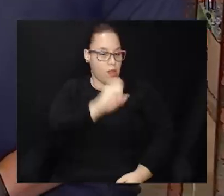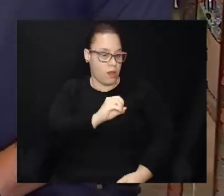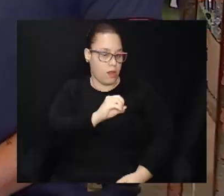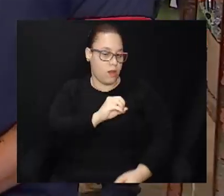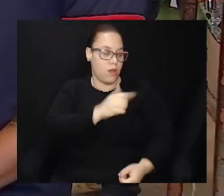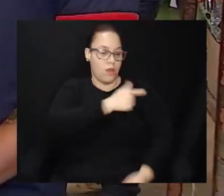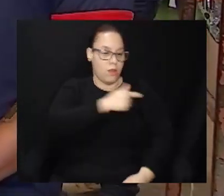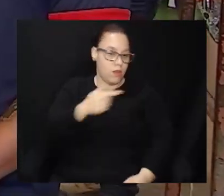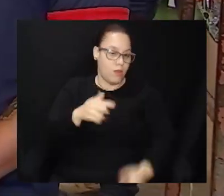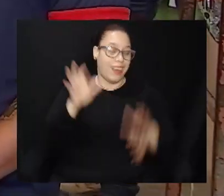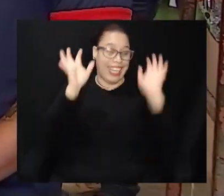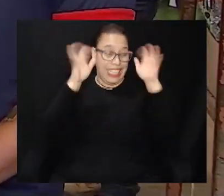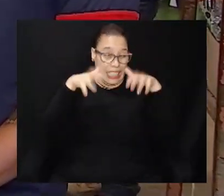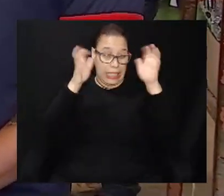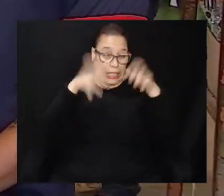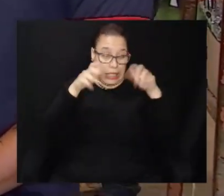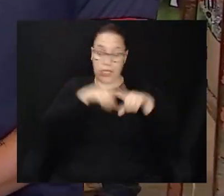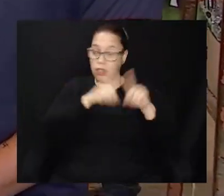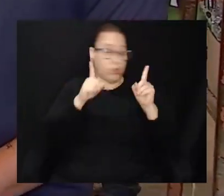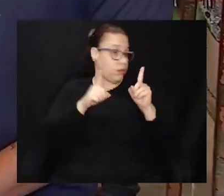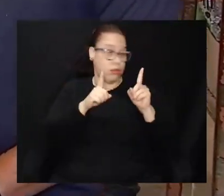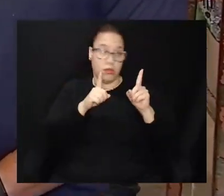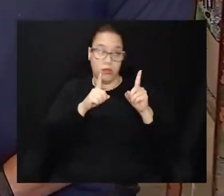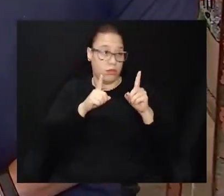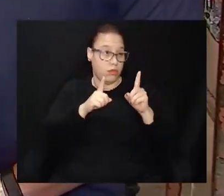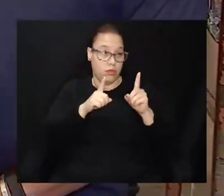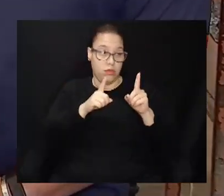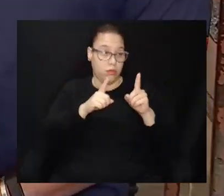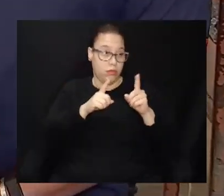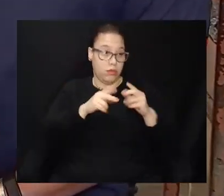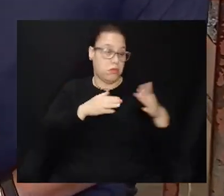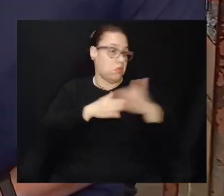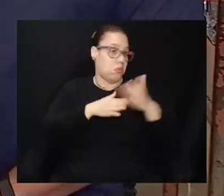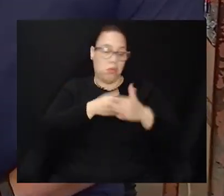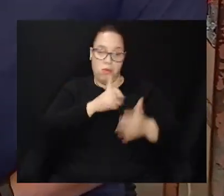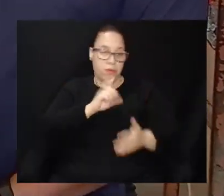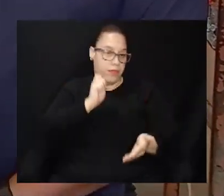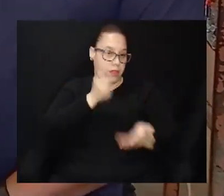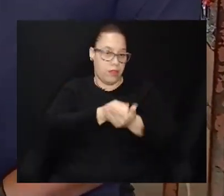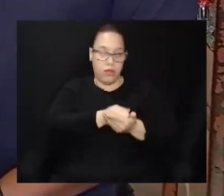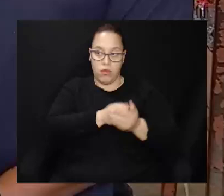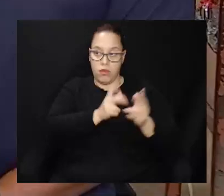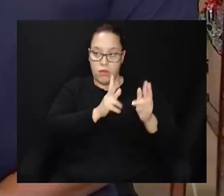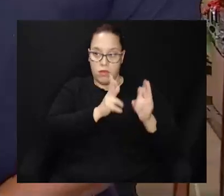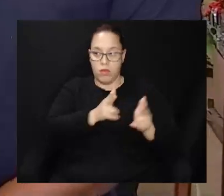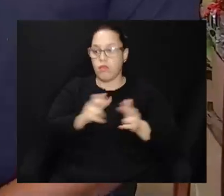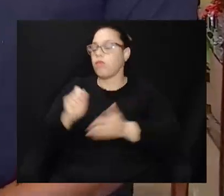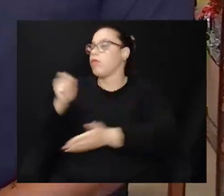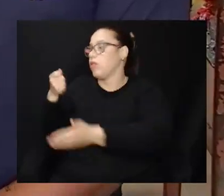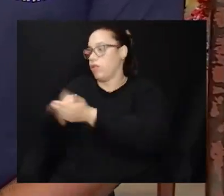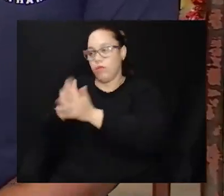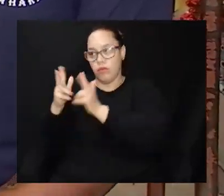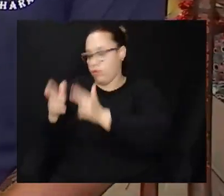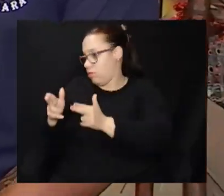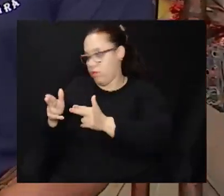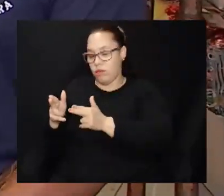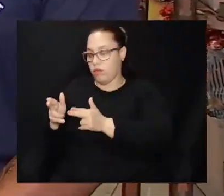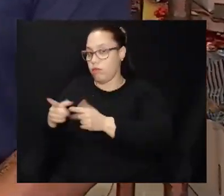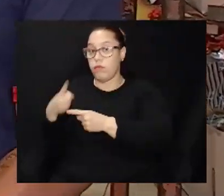chovendo, né, mas isso não foi um empecilho, né? O pessoal está vindo comprar do mesmo jeito, né? Vindo comprar do mesmo jeito, porque é uma